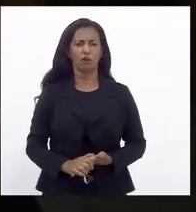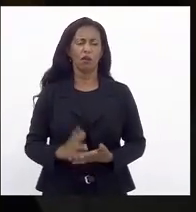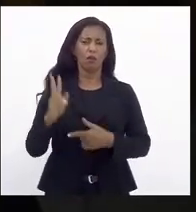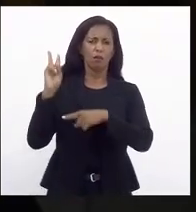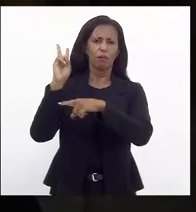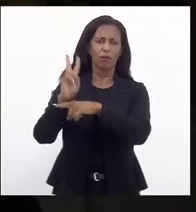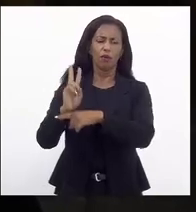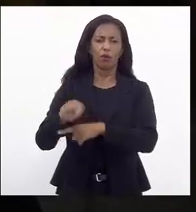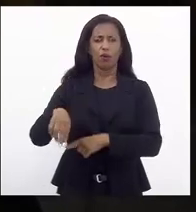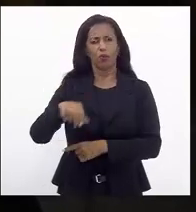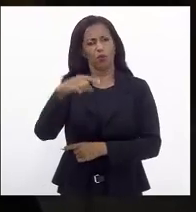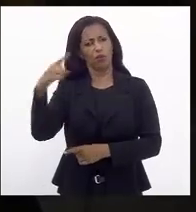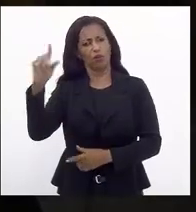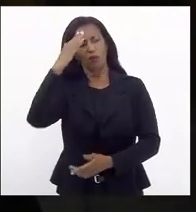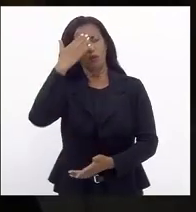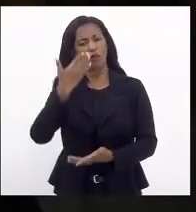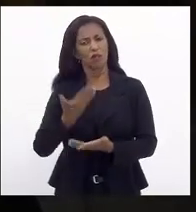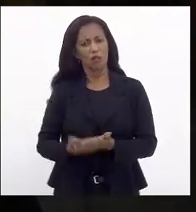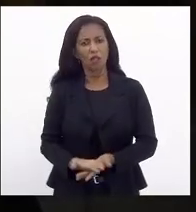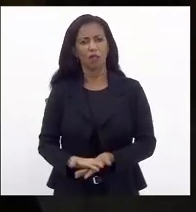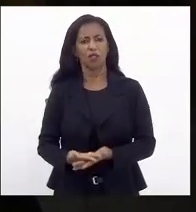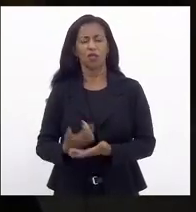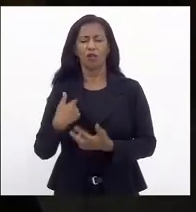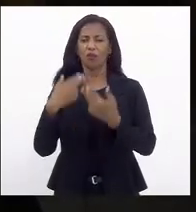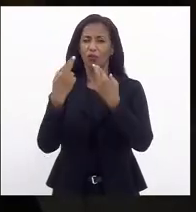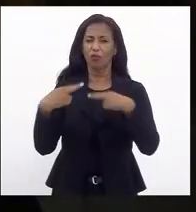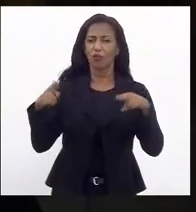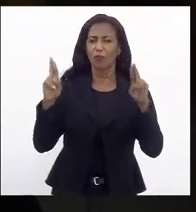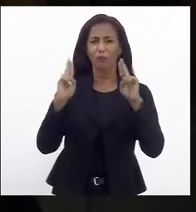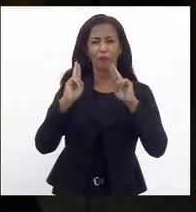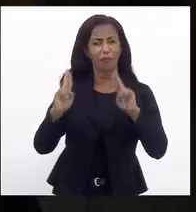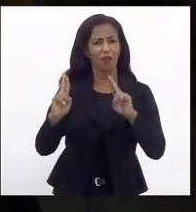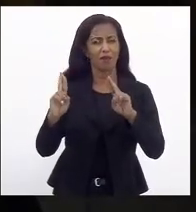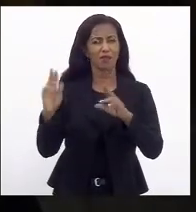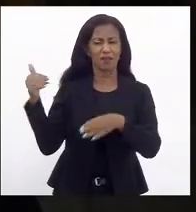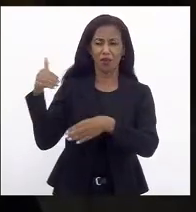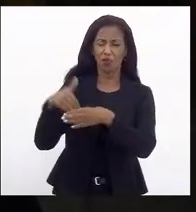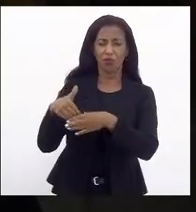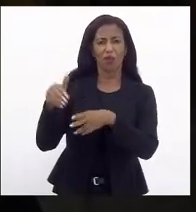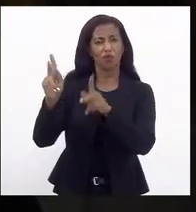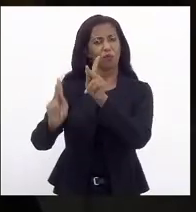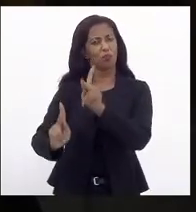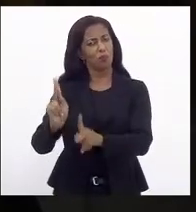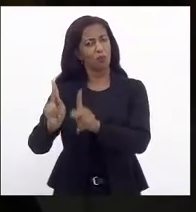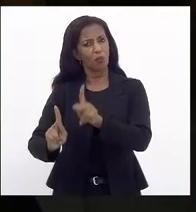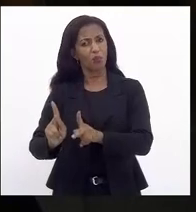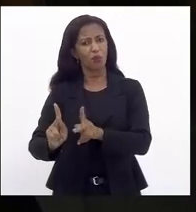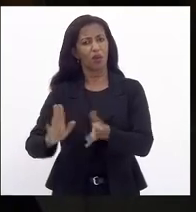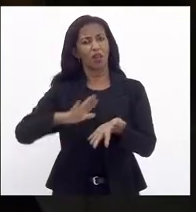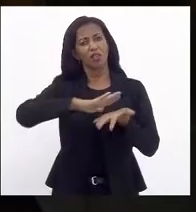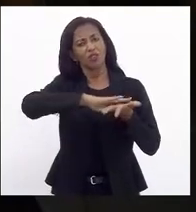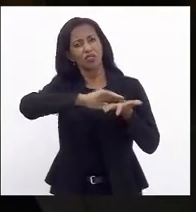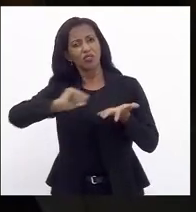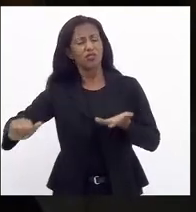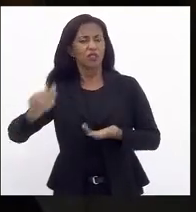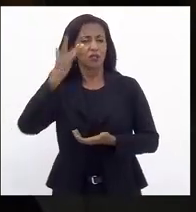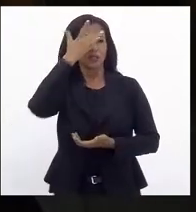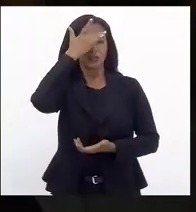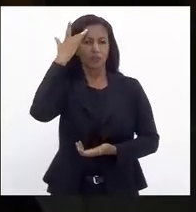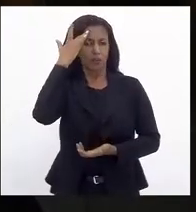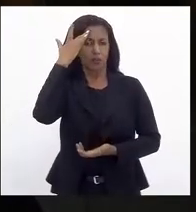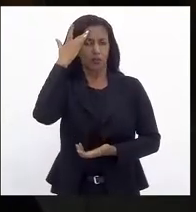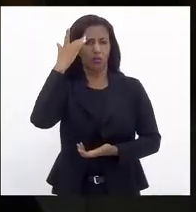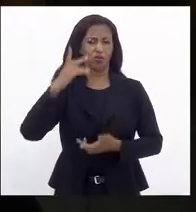e eu acredito eu tenho esperança no voto popular de tirar aqueles